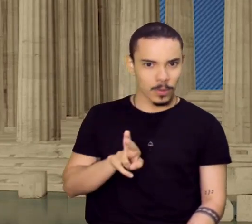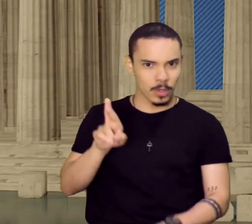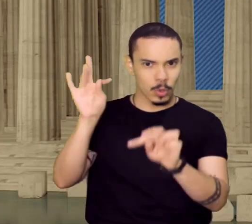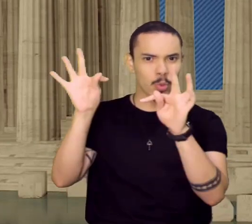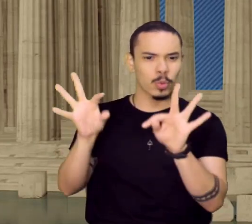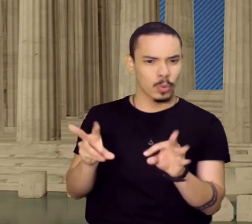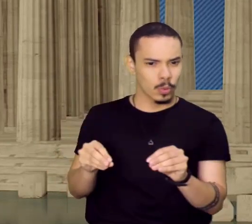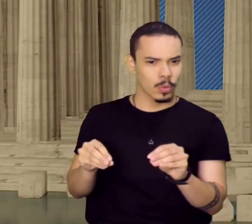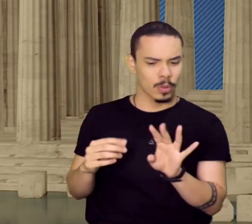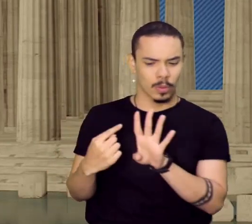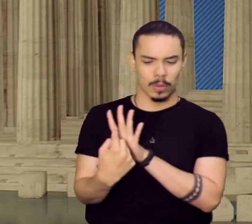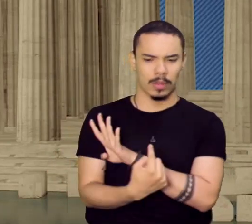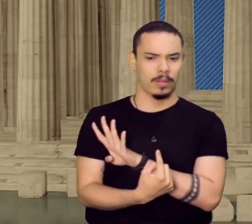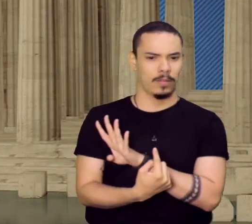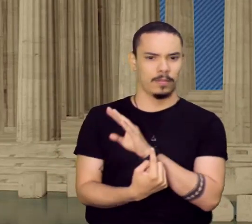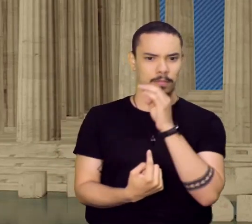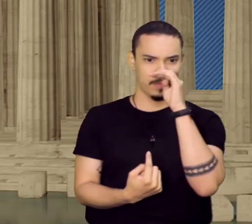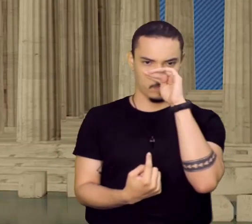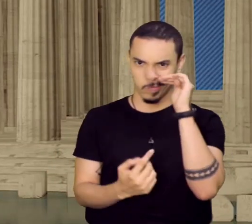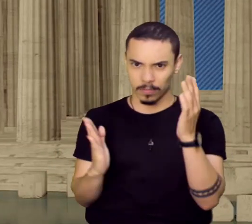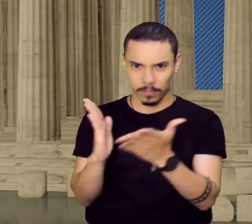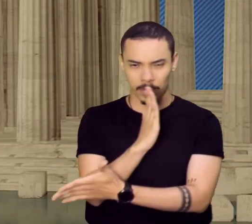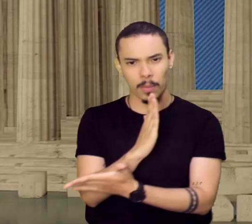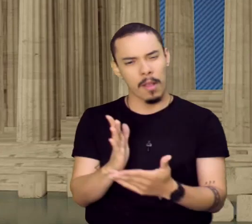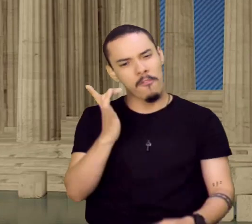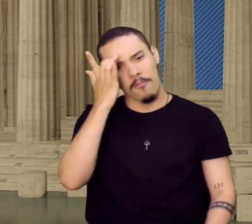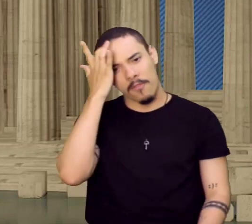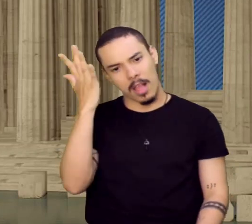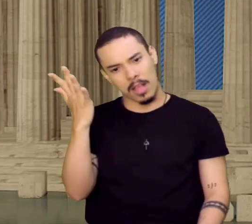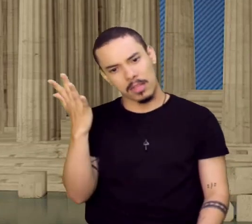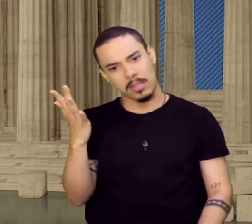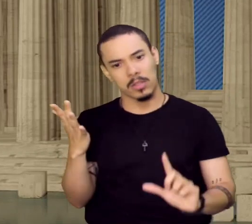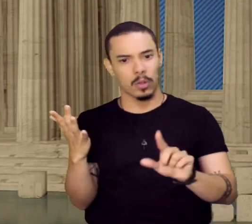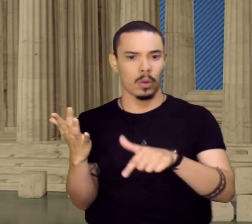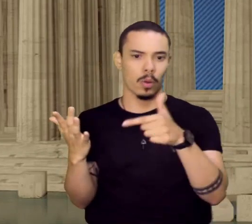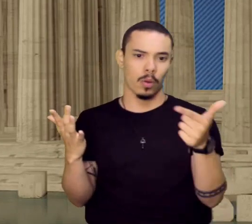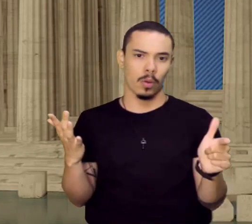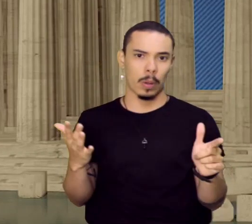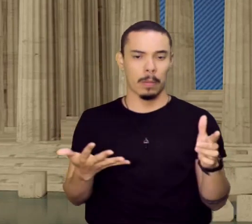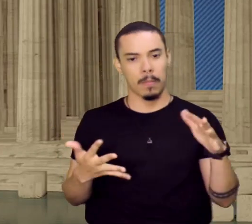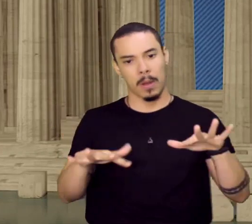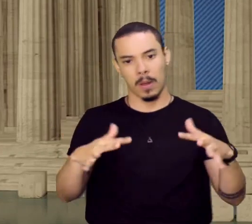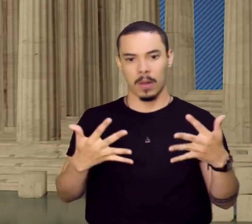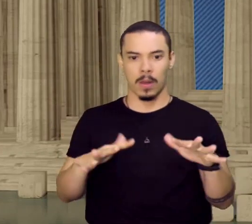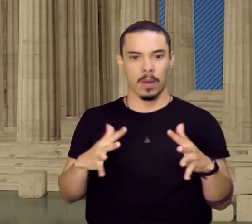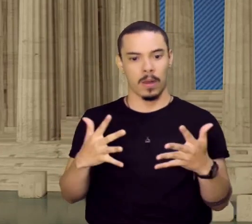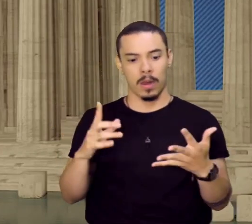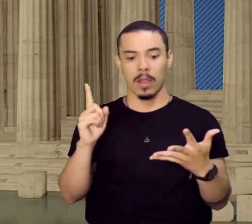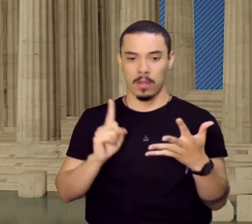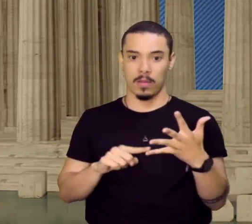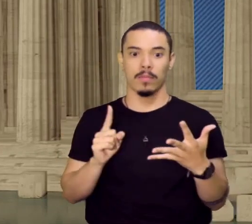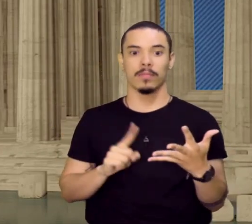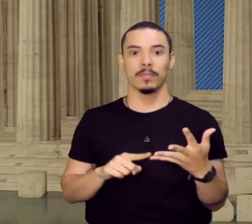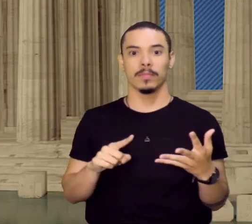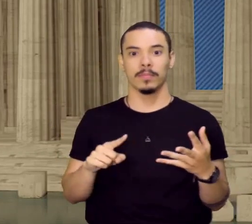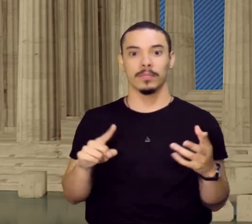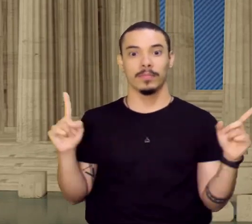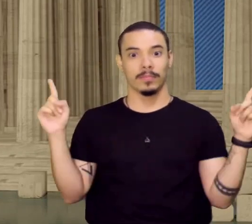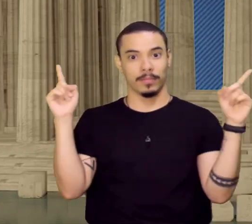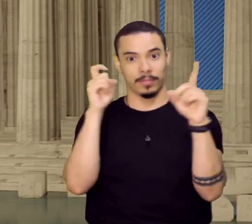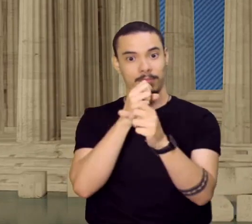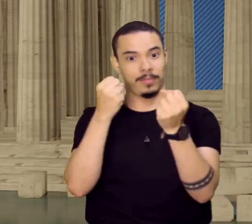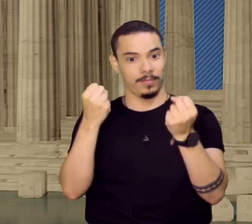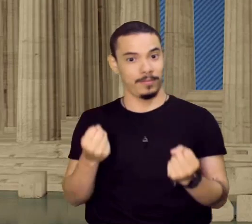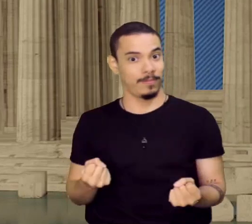questões? 4. Algumas fáceis, outra média e outra um pouco difícil.